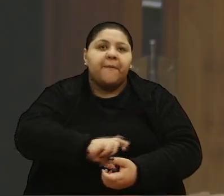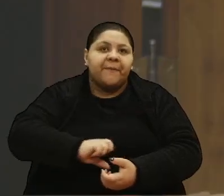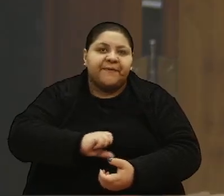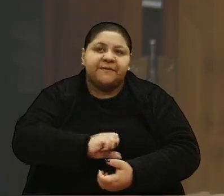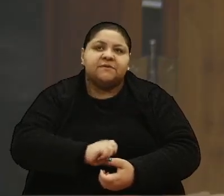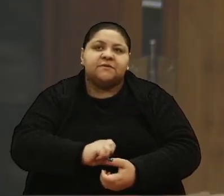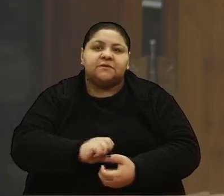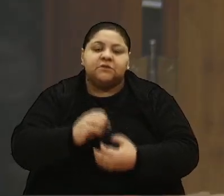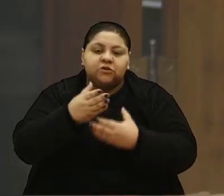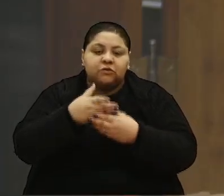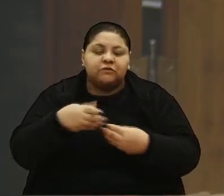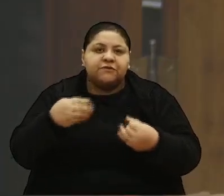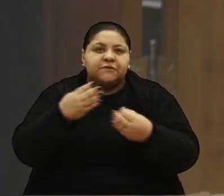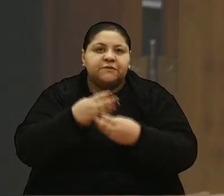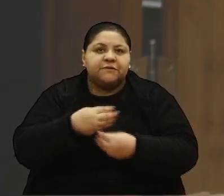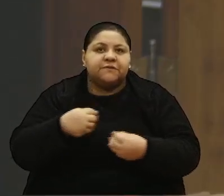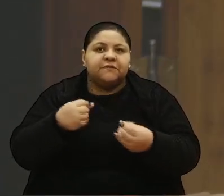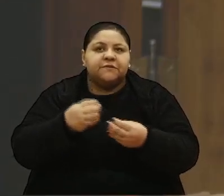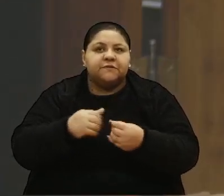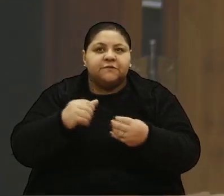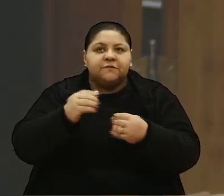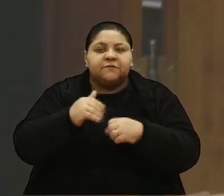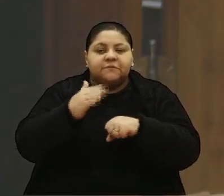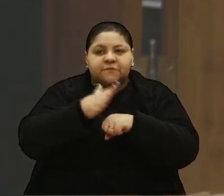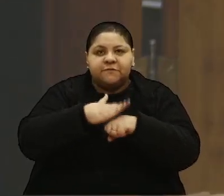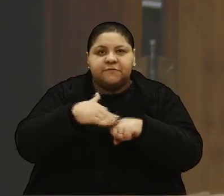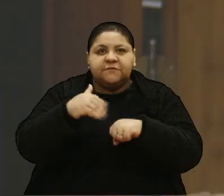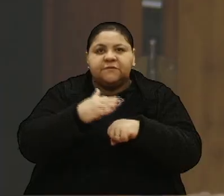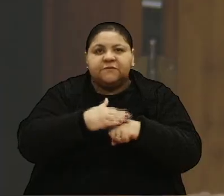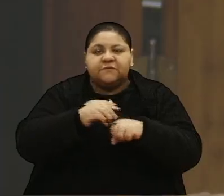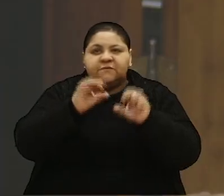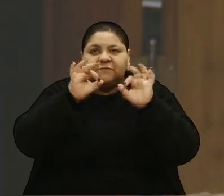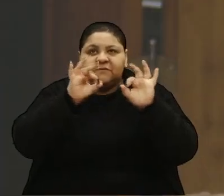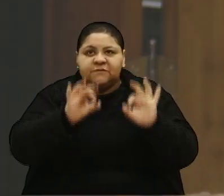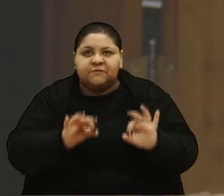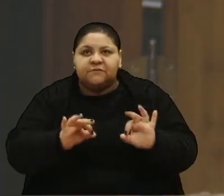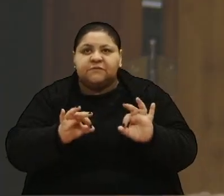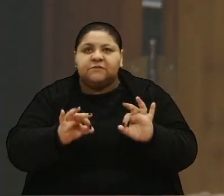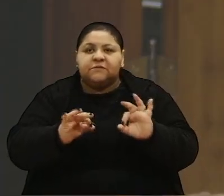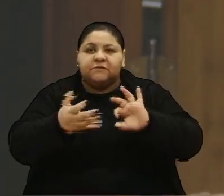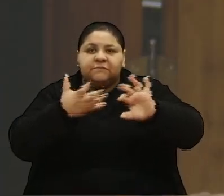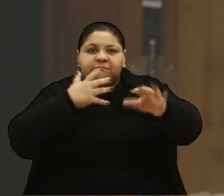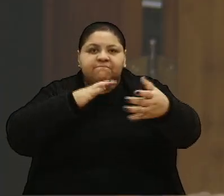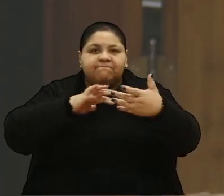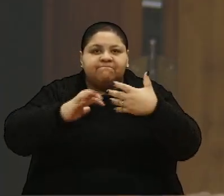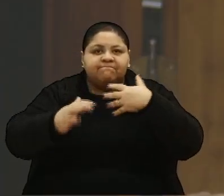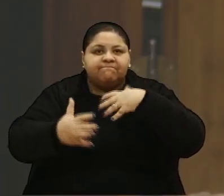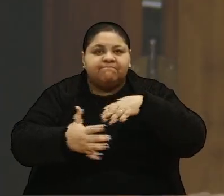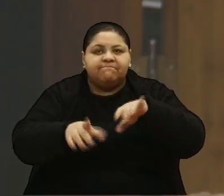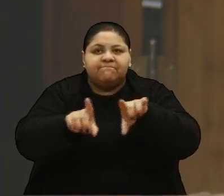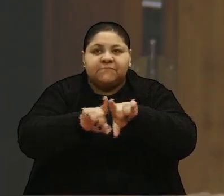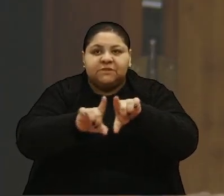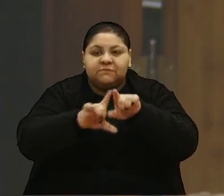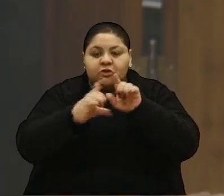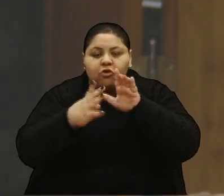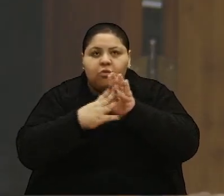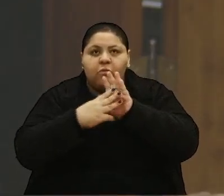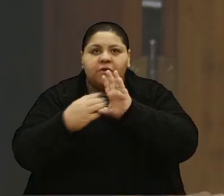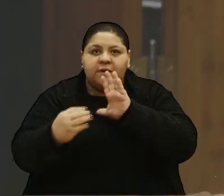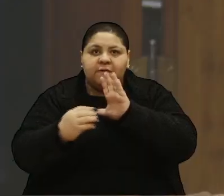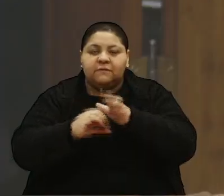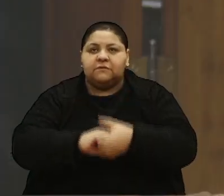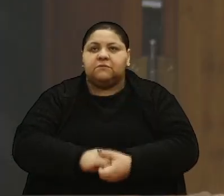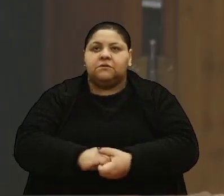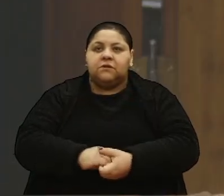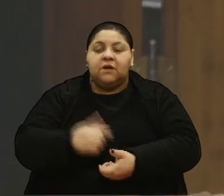com sensibilidade, com gentileza, com prudência, com empatia e com exemplo.